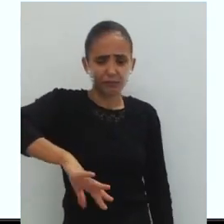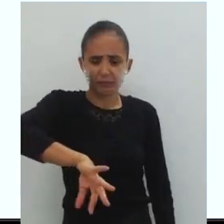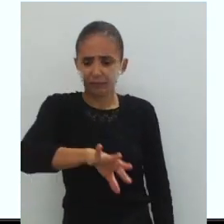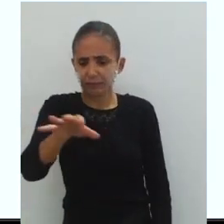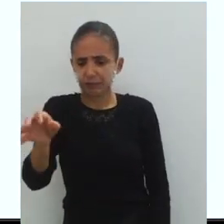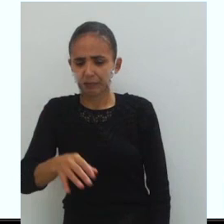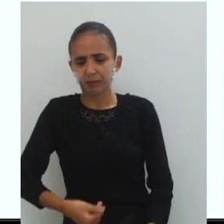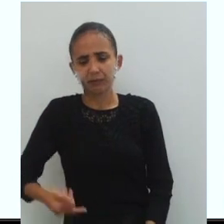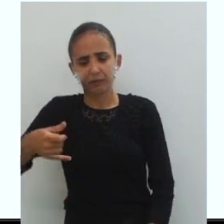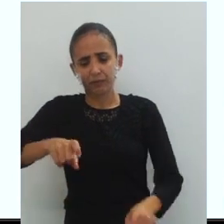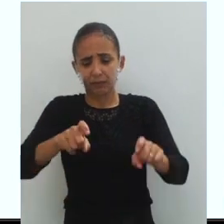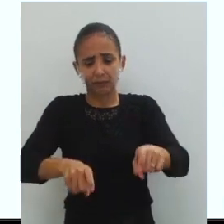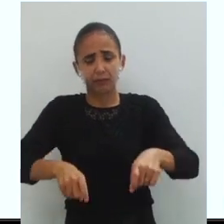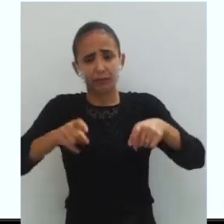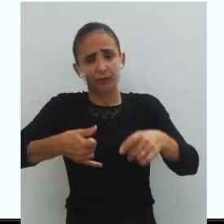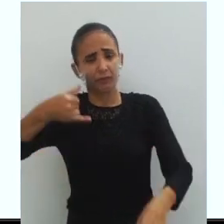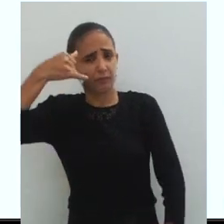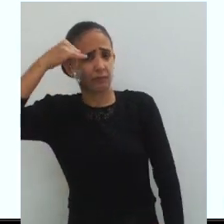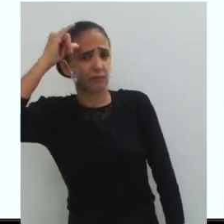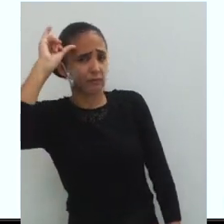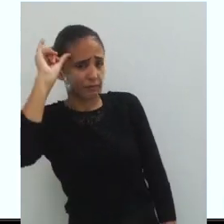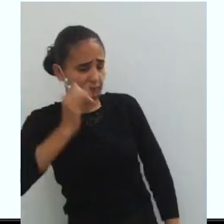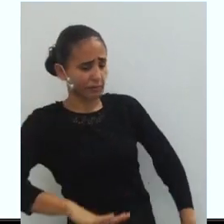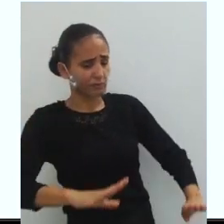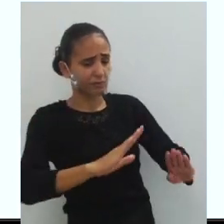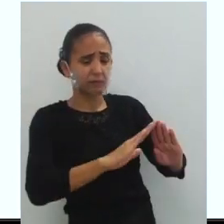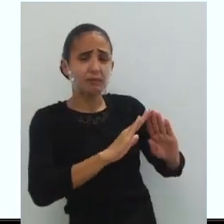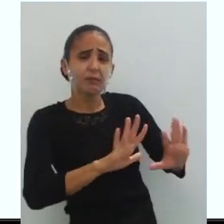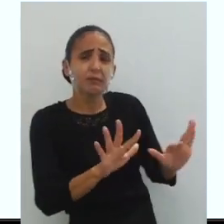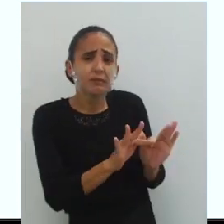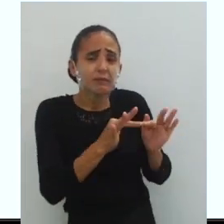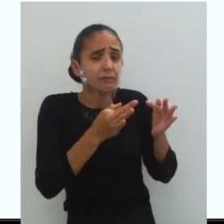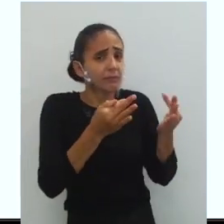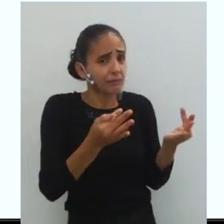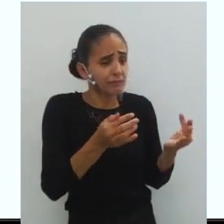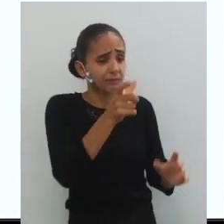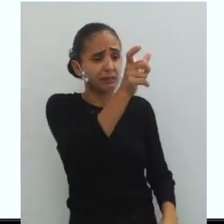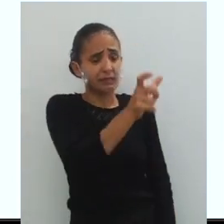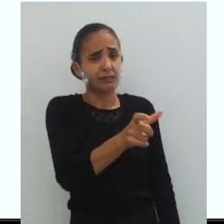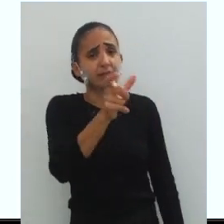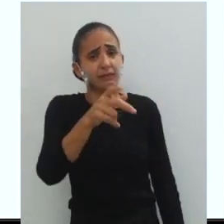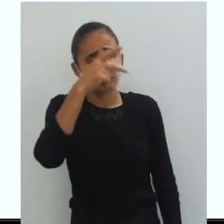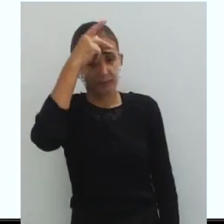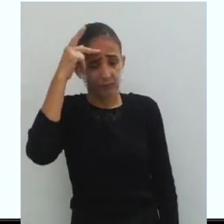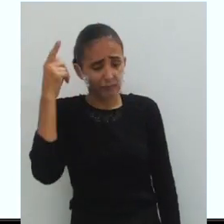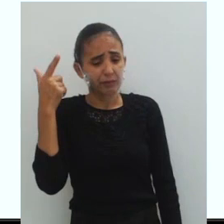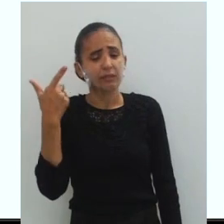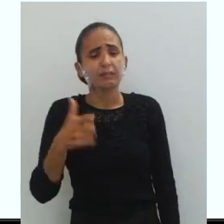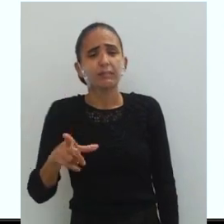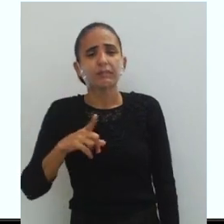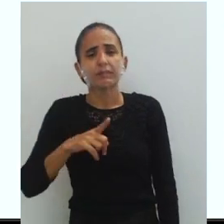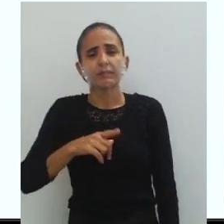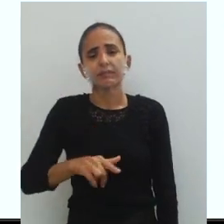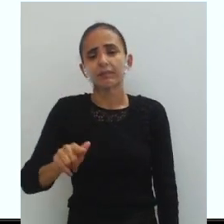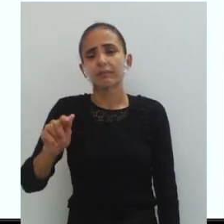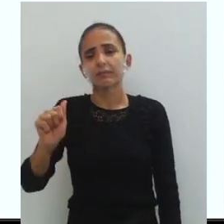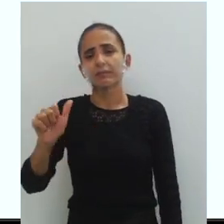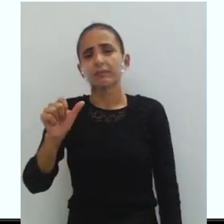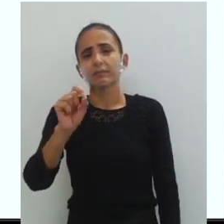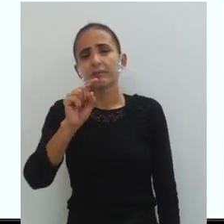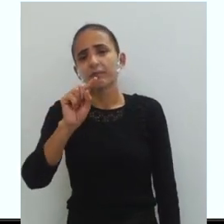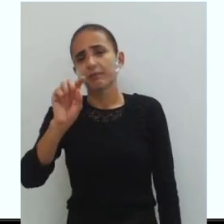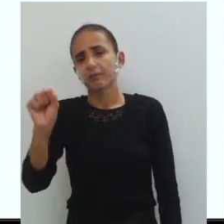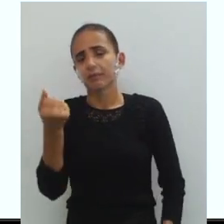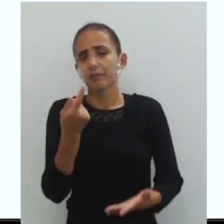em fazendas, em pequenas casas, para que essa pessoa possa ter o gás metano e que essa pessoa